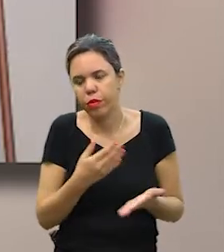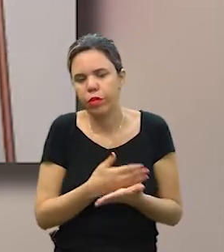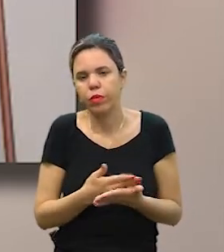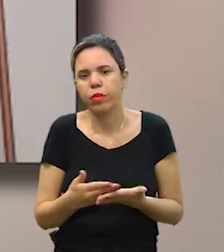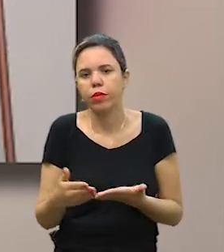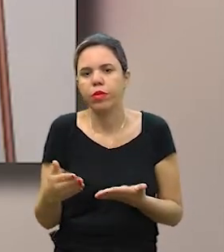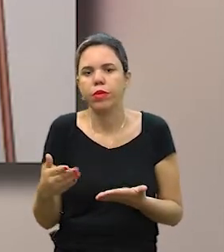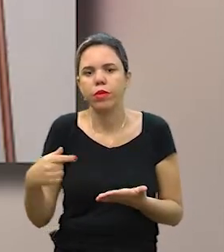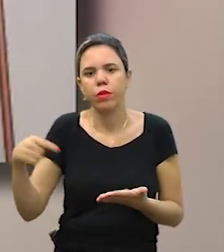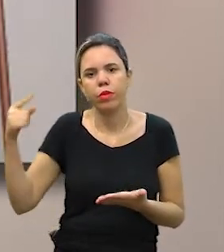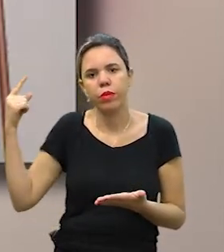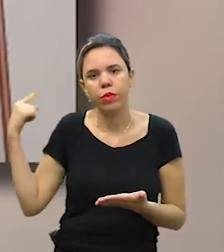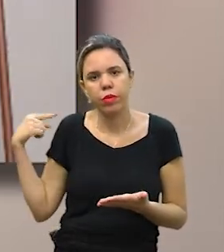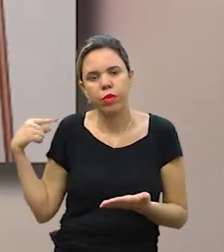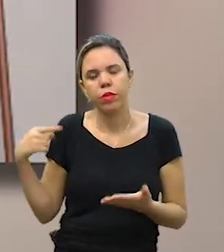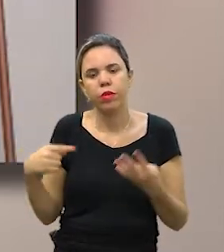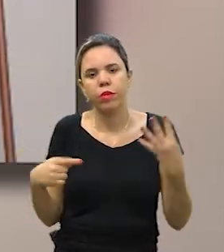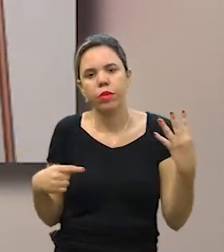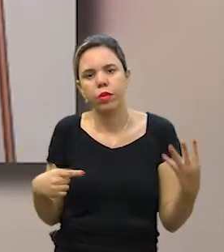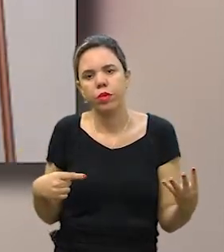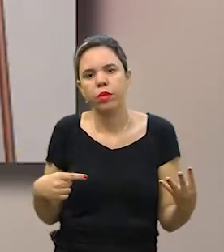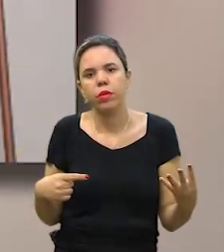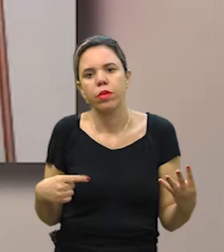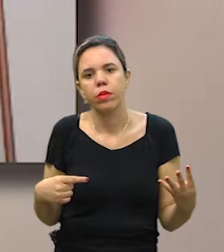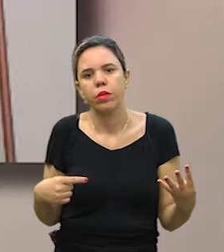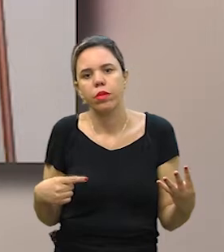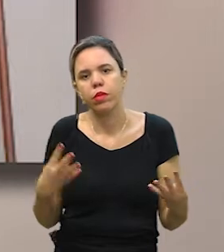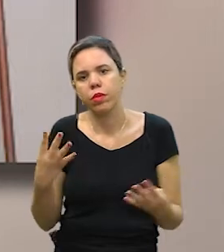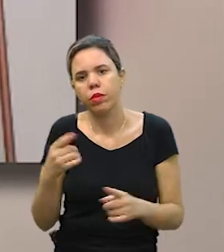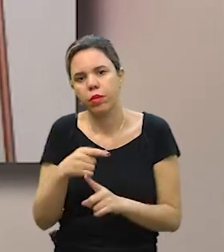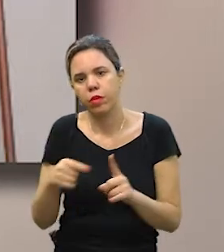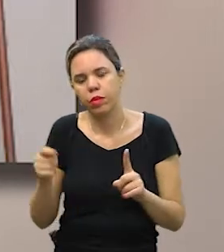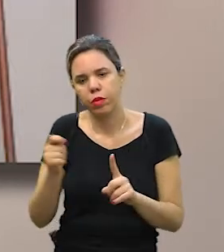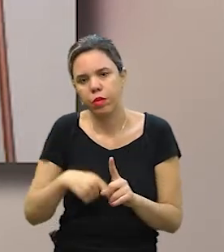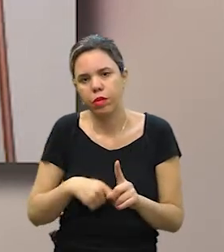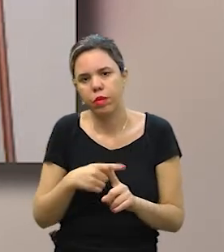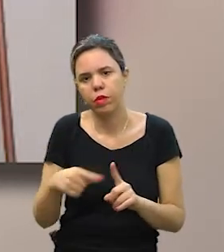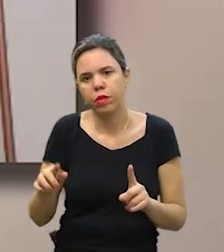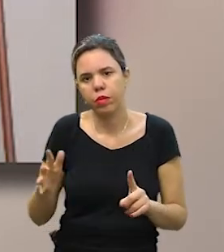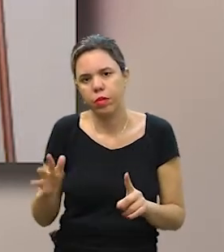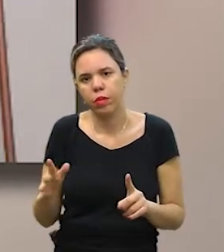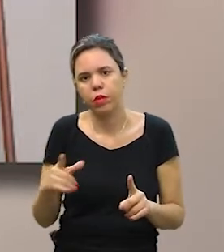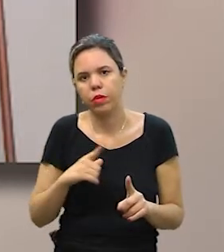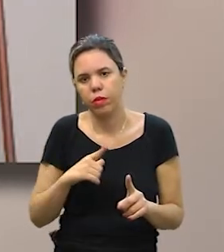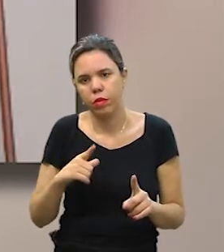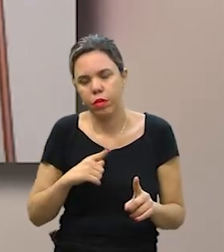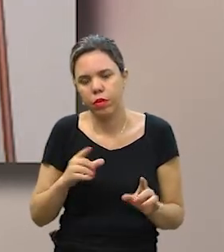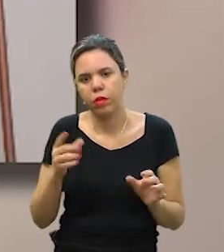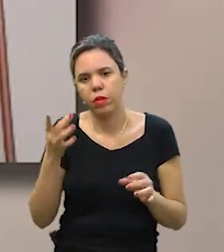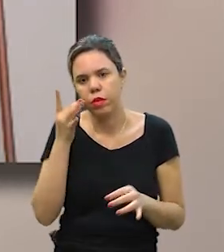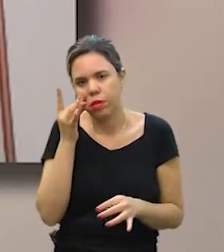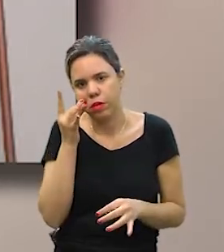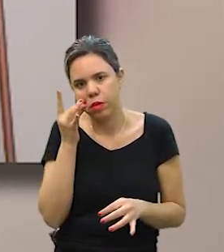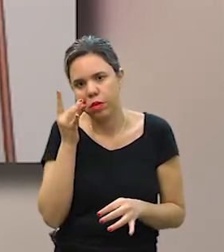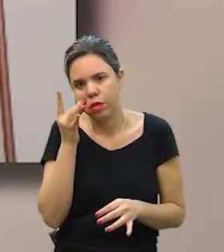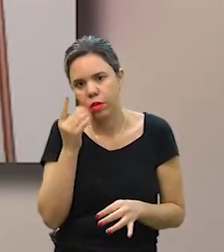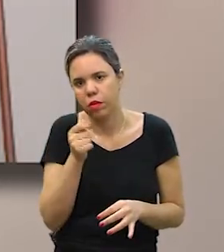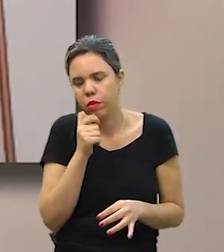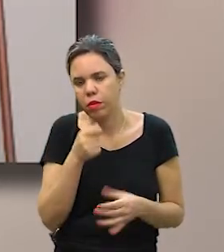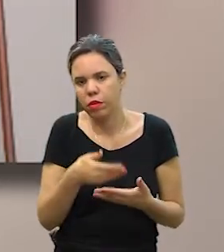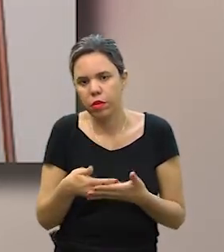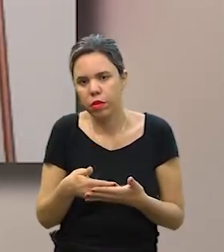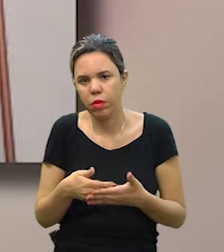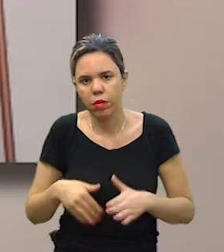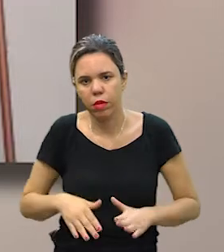que começa lá entre 4 meses e meio, mais ou menos. Tem que estar presente. Então, é